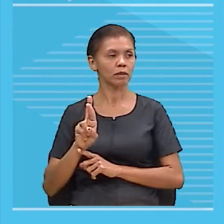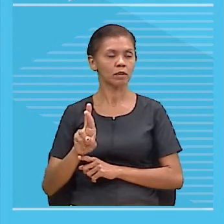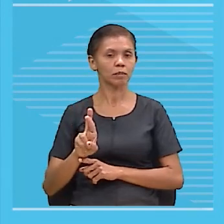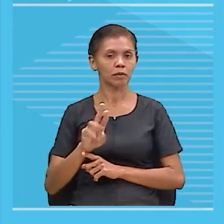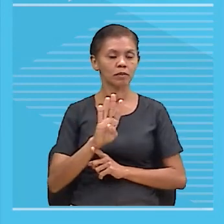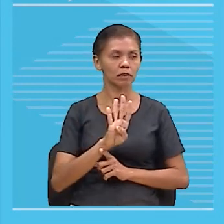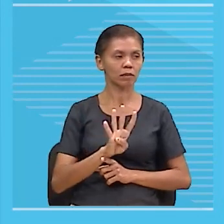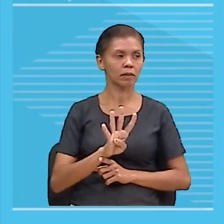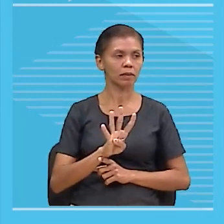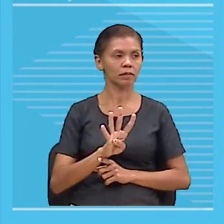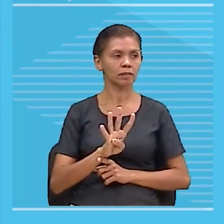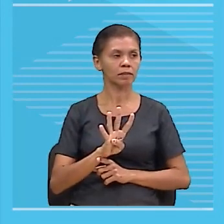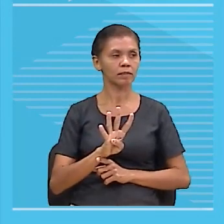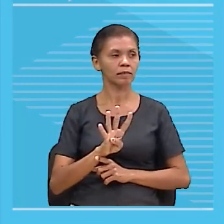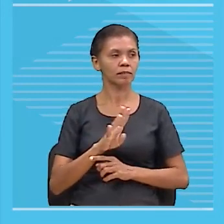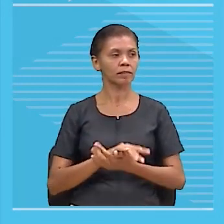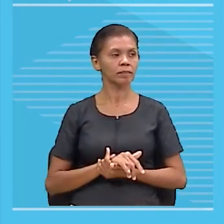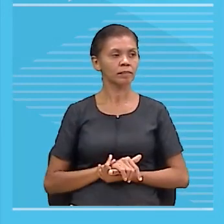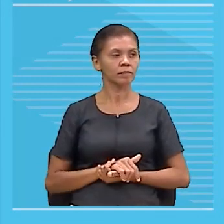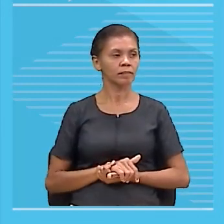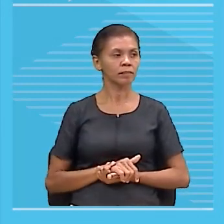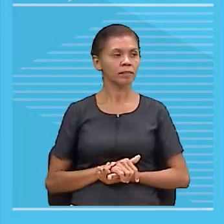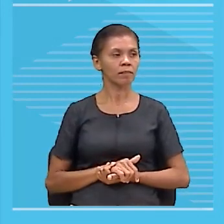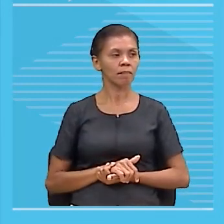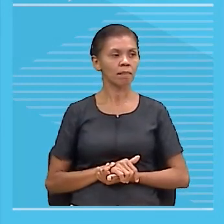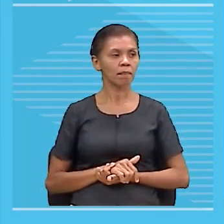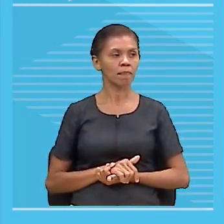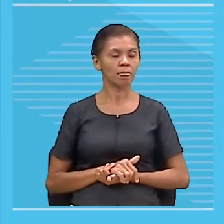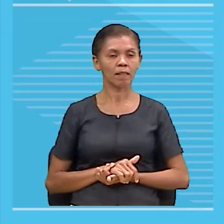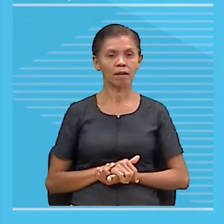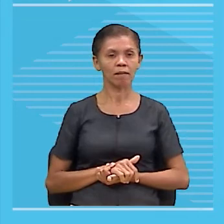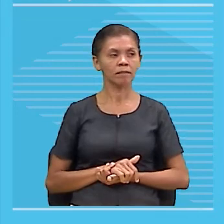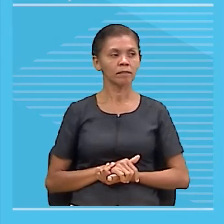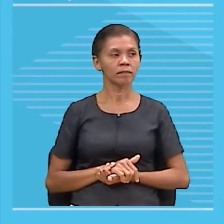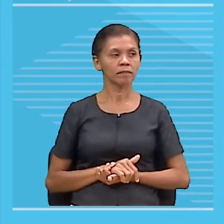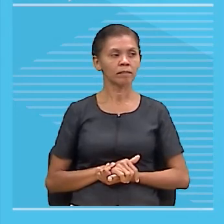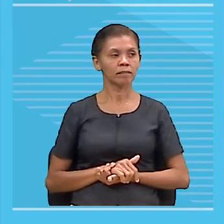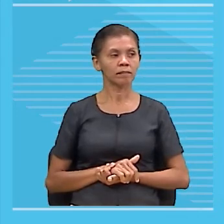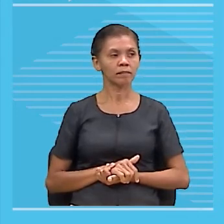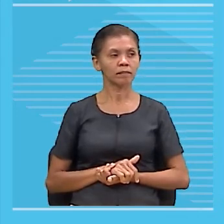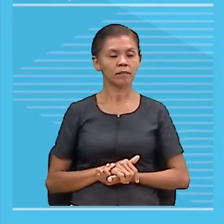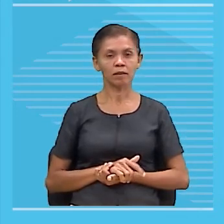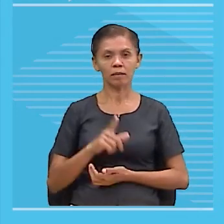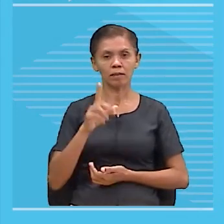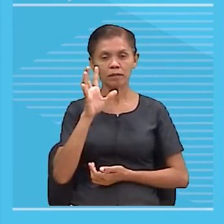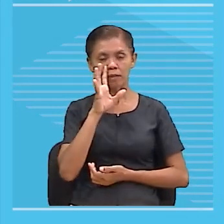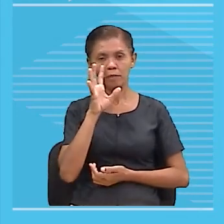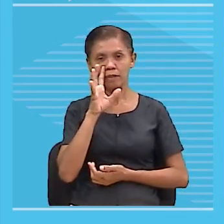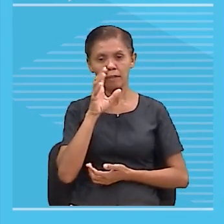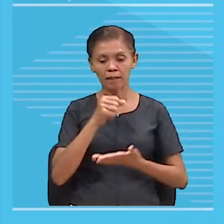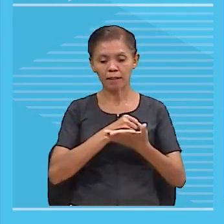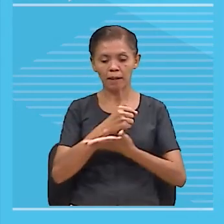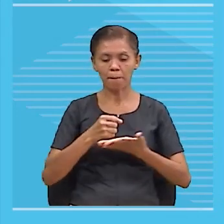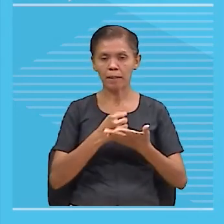dá 4. Multiplicação de potências de mesma base, conserva a base